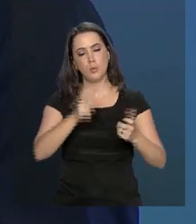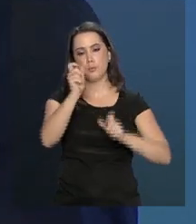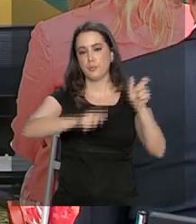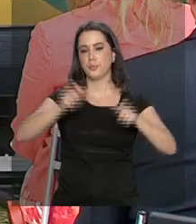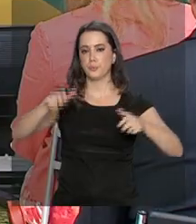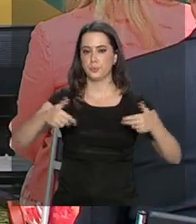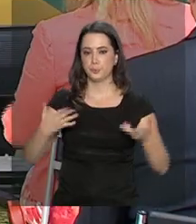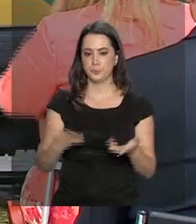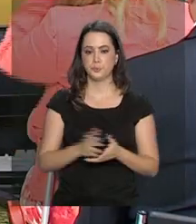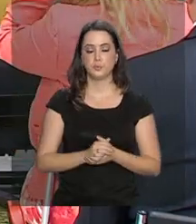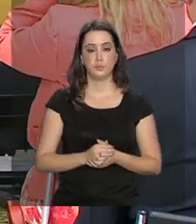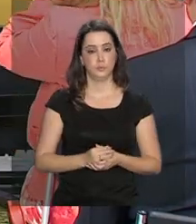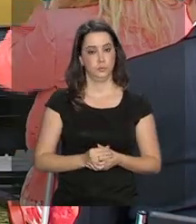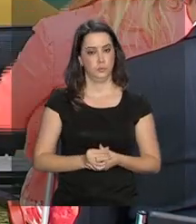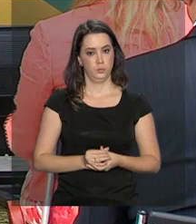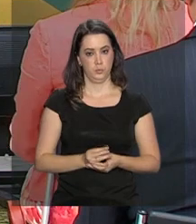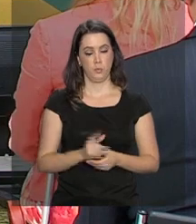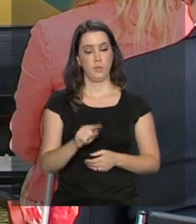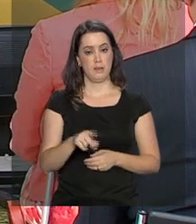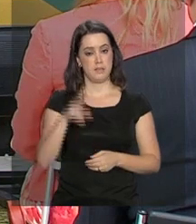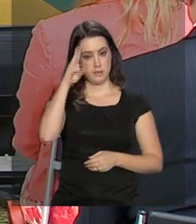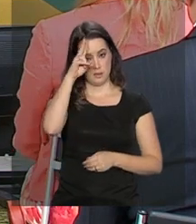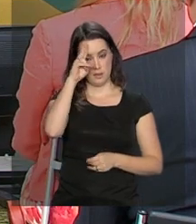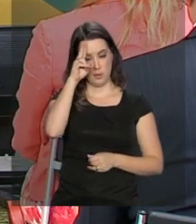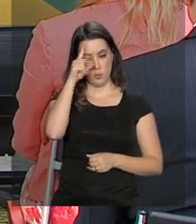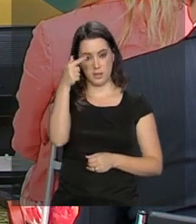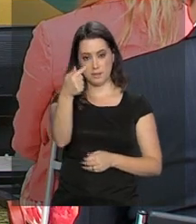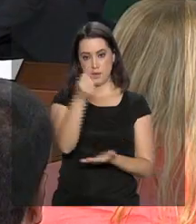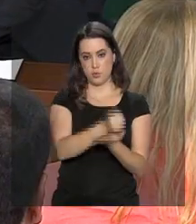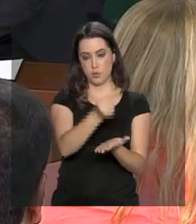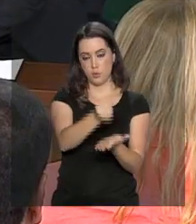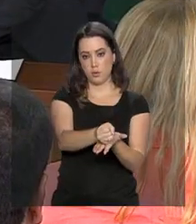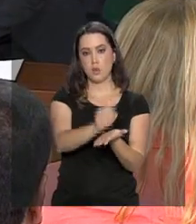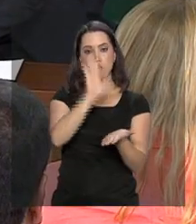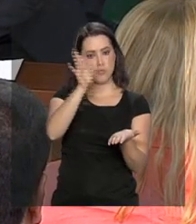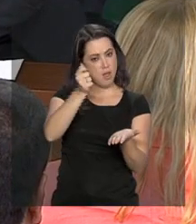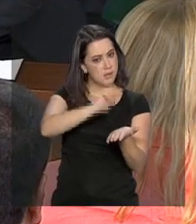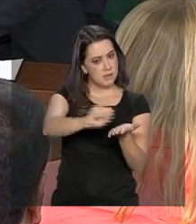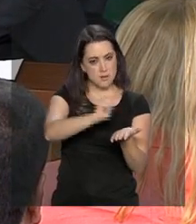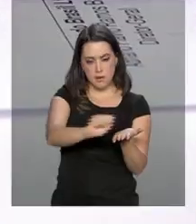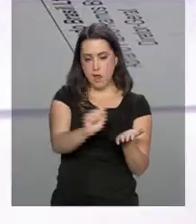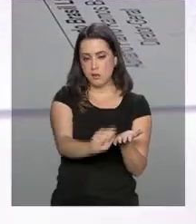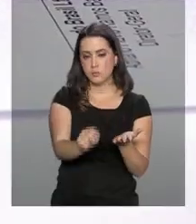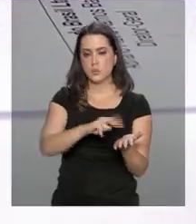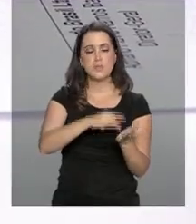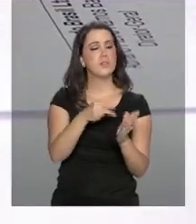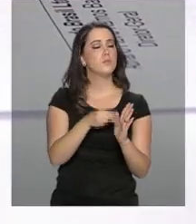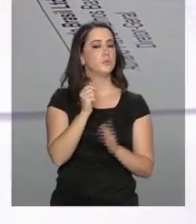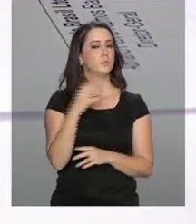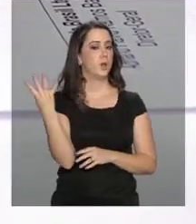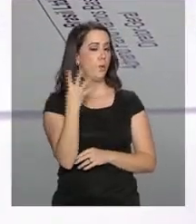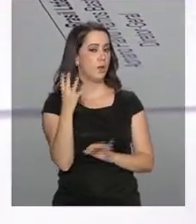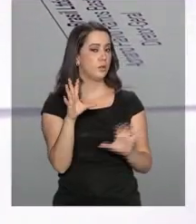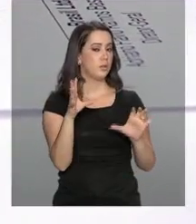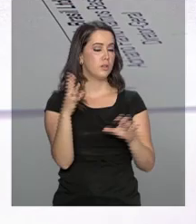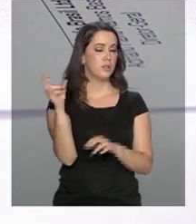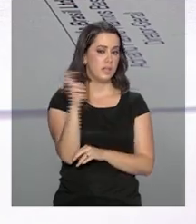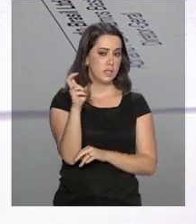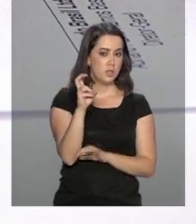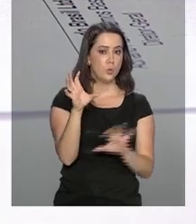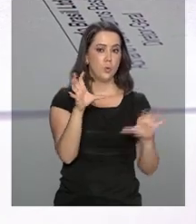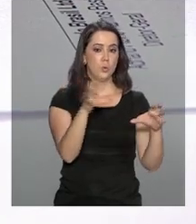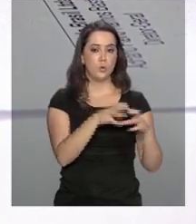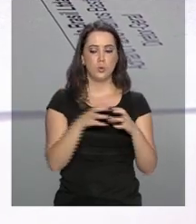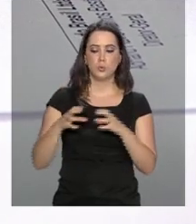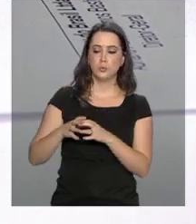pessoas nesta segunda feira mais sete contratos foram assinados são referentes à quarta e quinta rodadas para